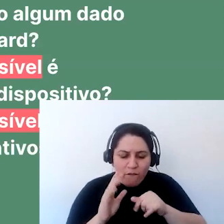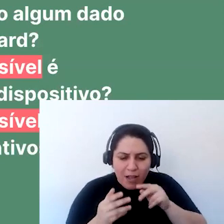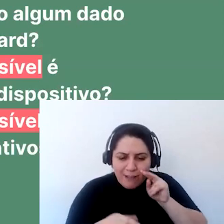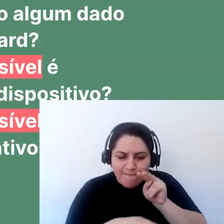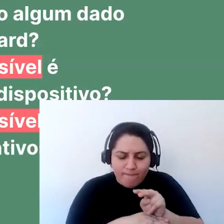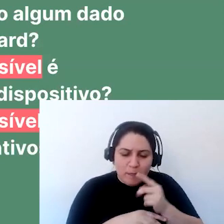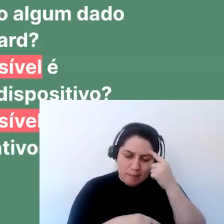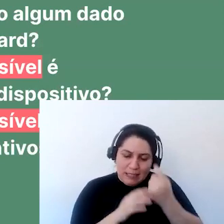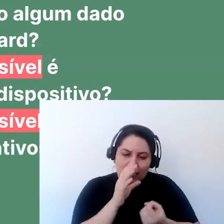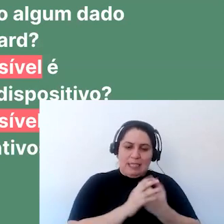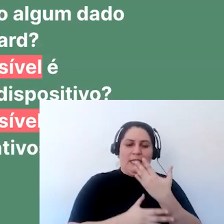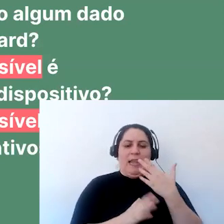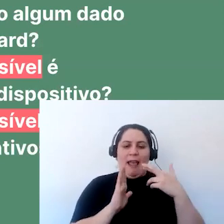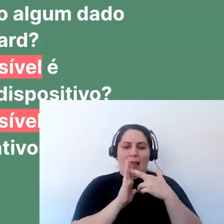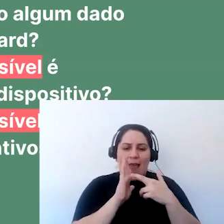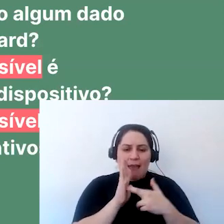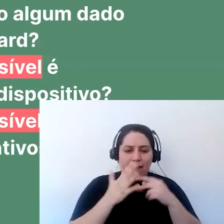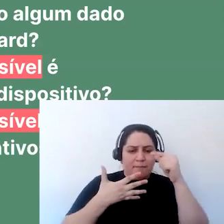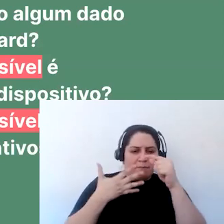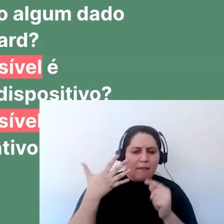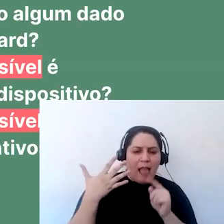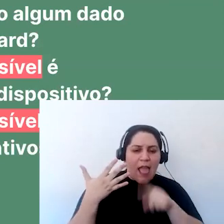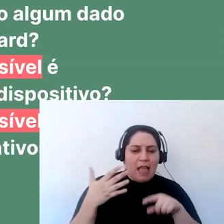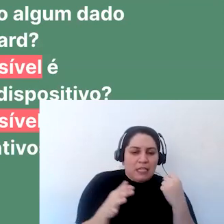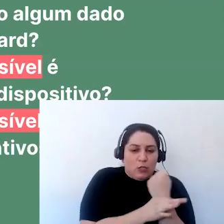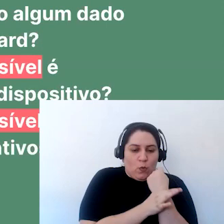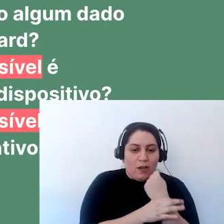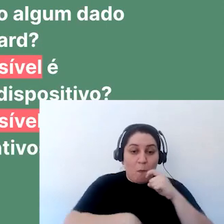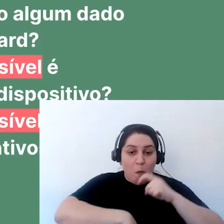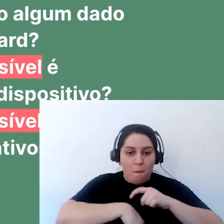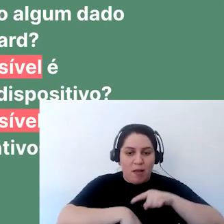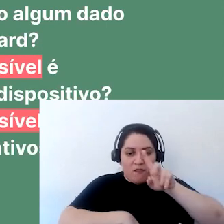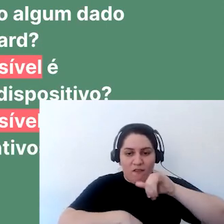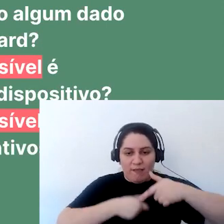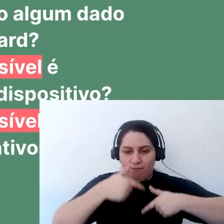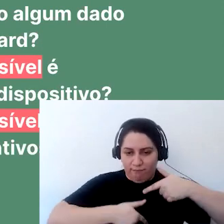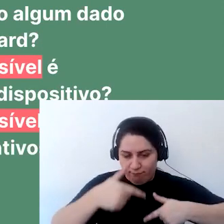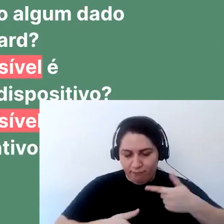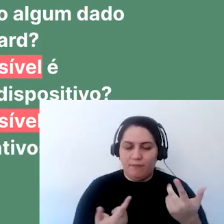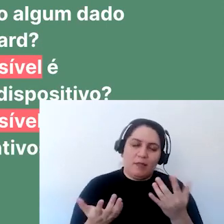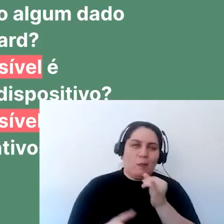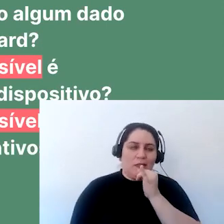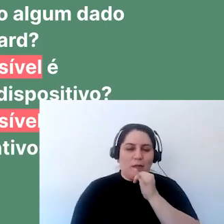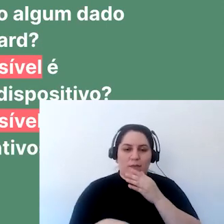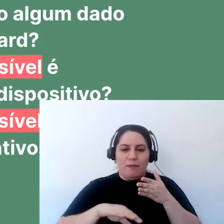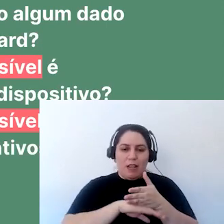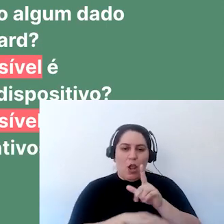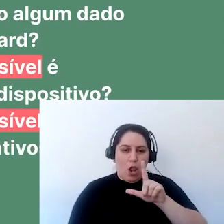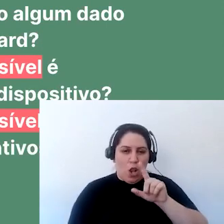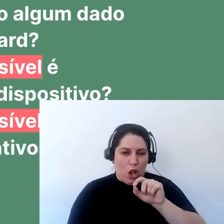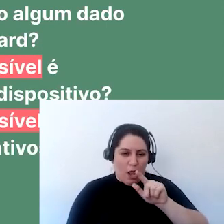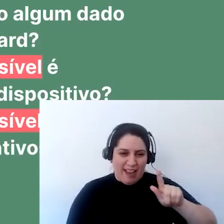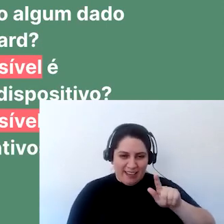incluir critérios de segurança na definição de pronto das nossas tarefas. Então, por exemplo, os logs do código implementado